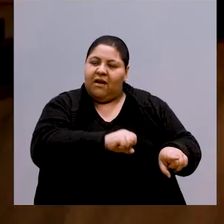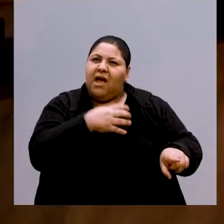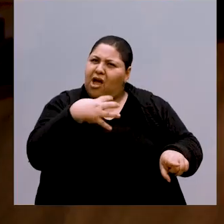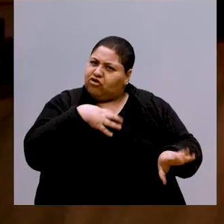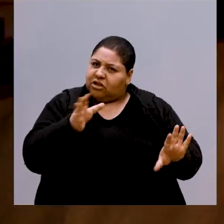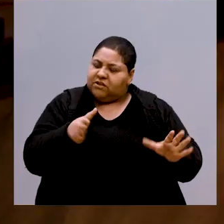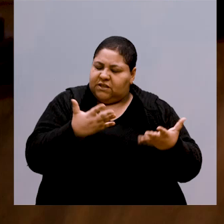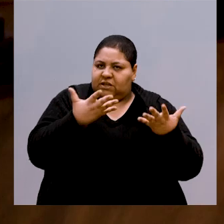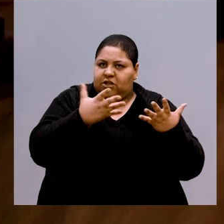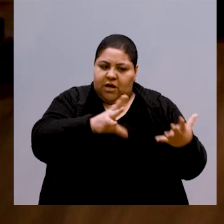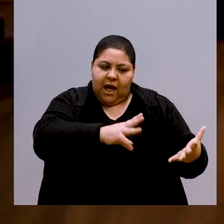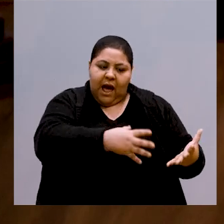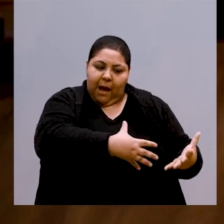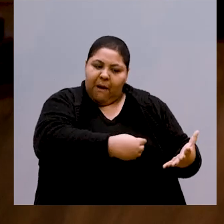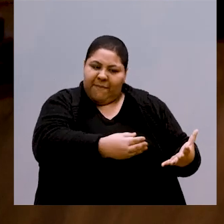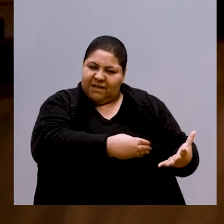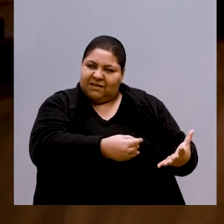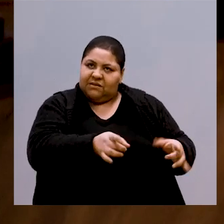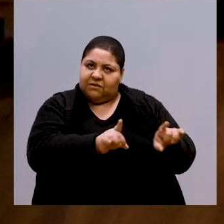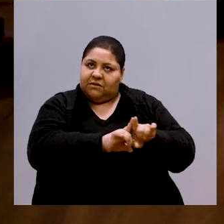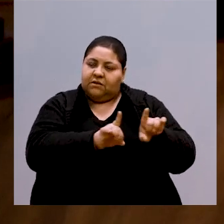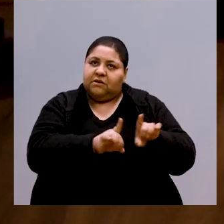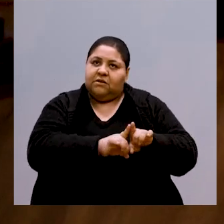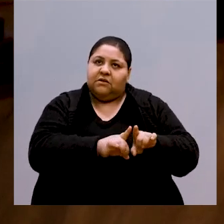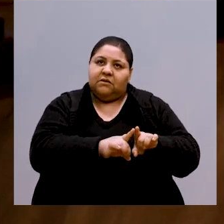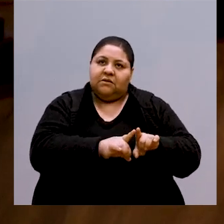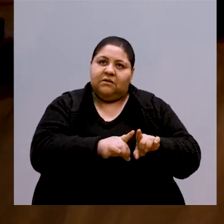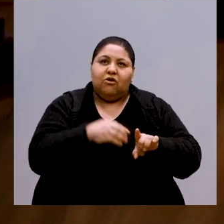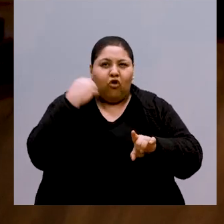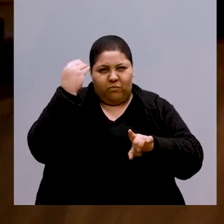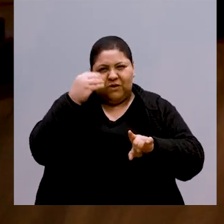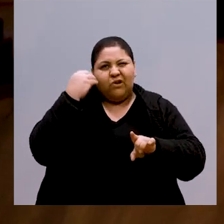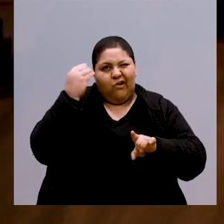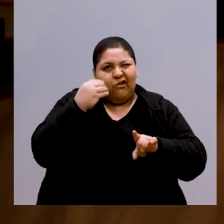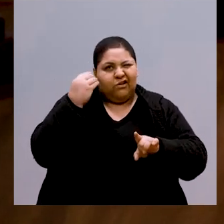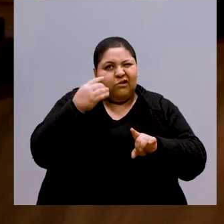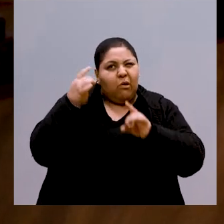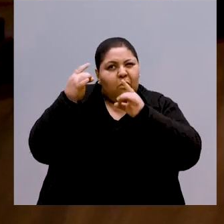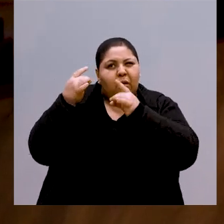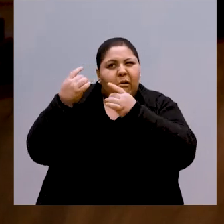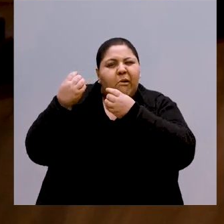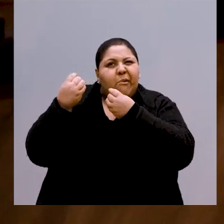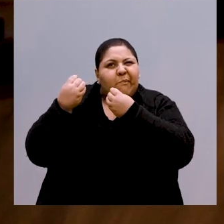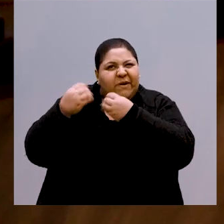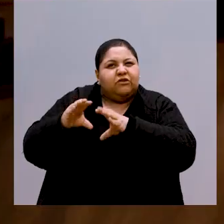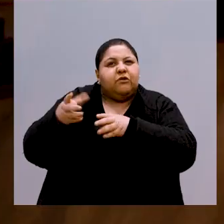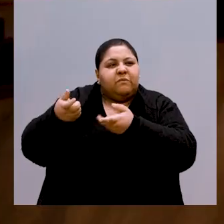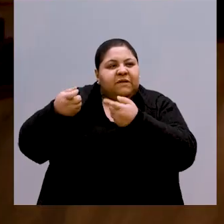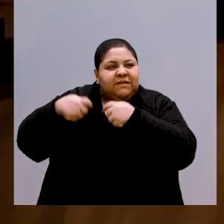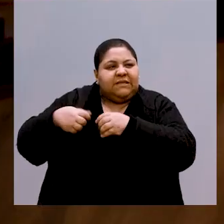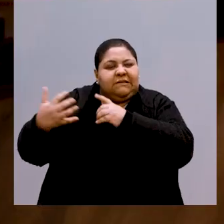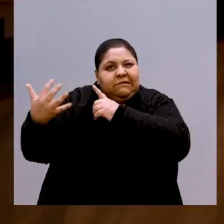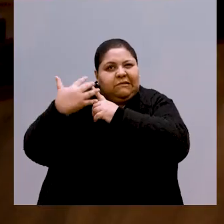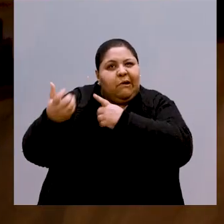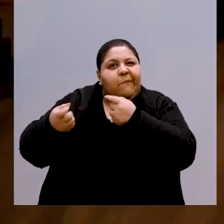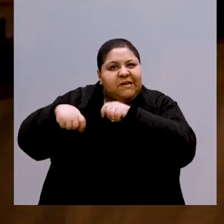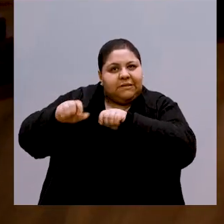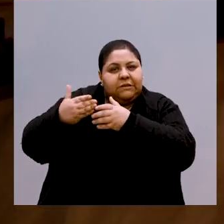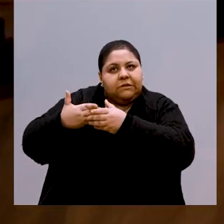forma de incentivo também à amamentação, né? E assim, elas se sentem seguras, que o psicológico afeta nessas horas, né? Se sentir bem